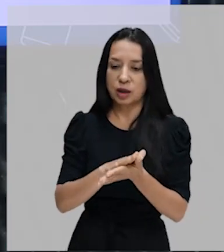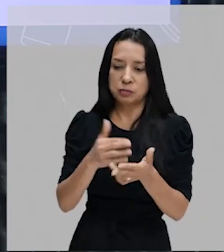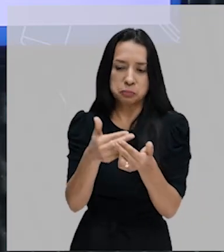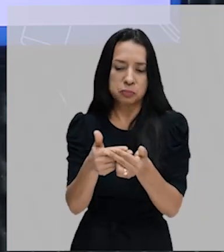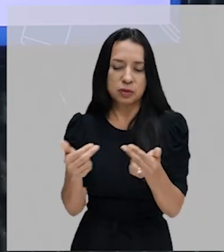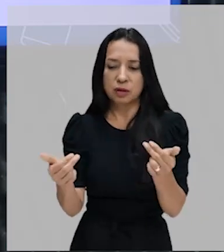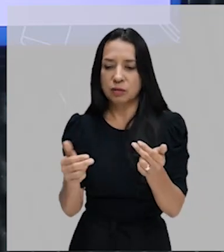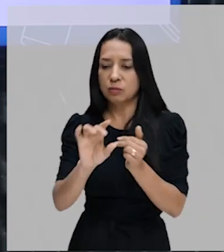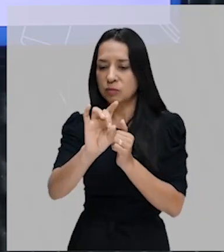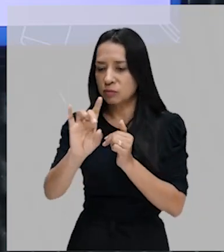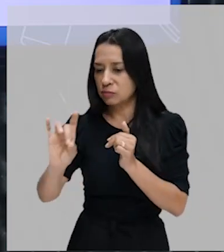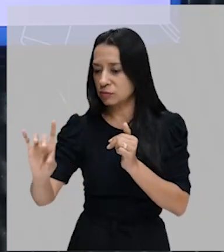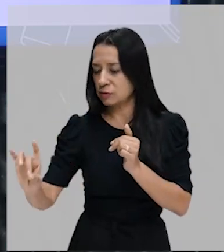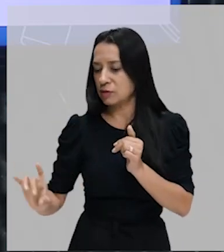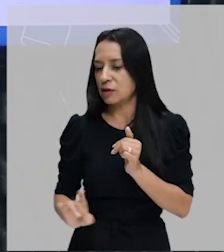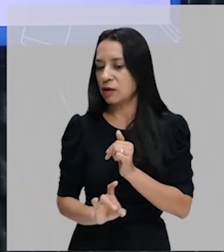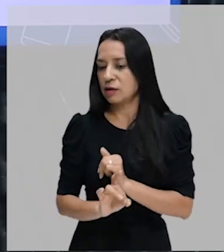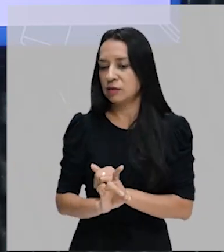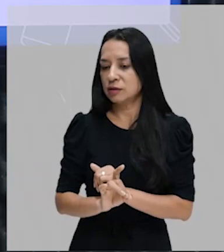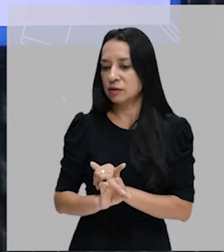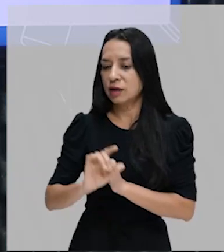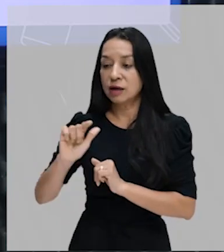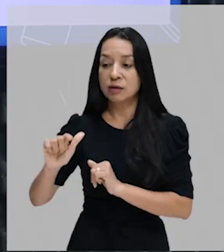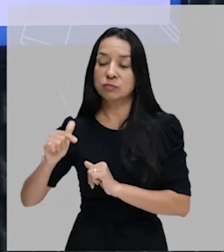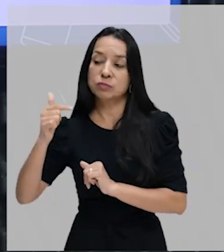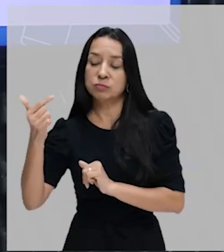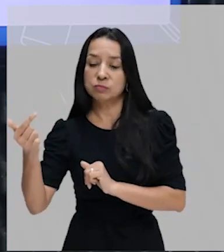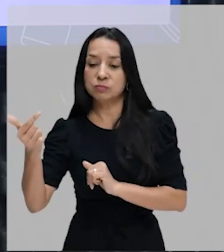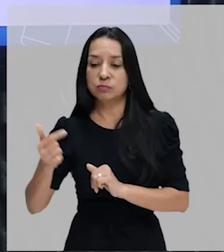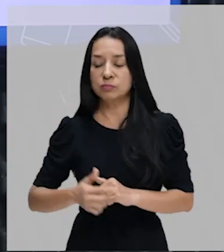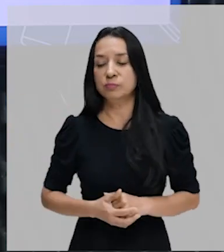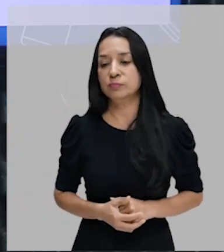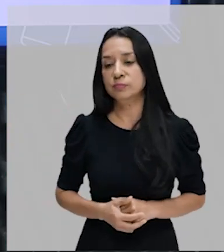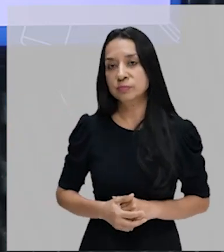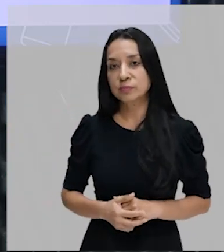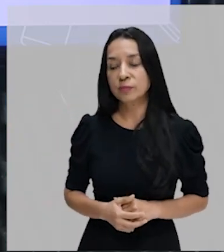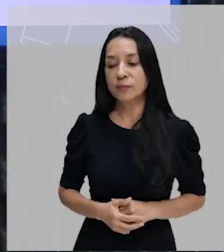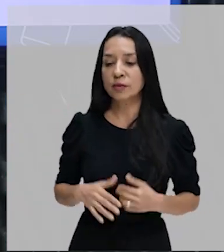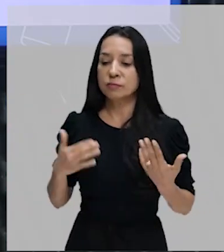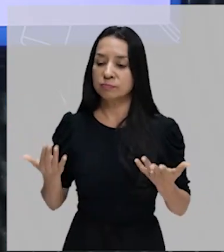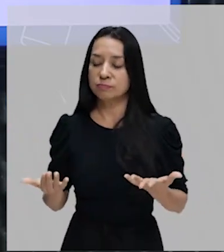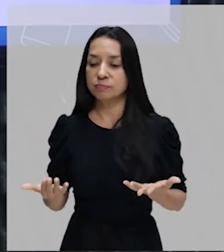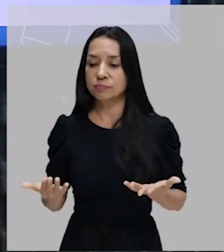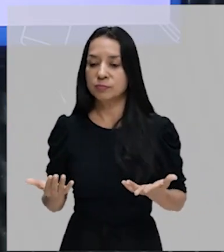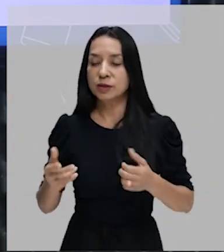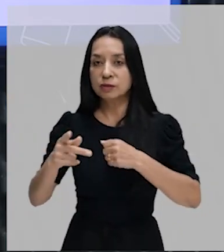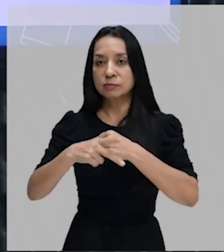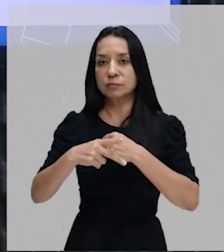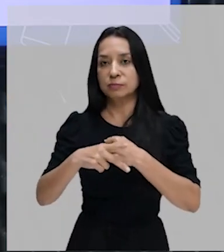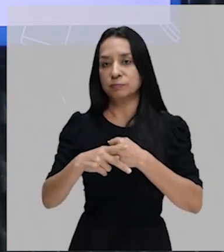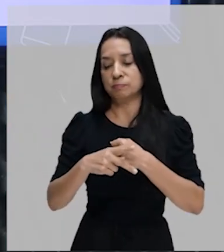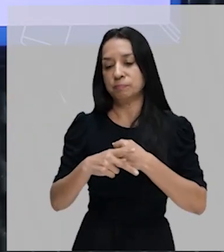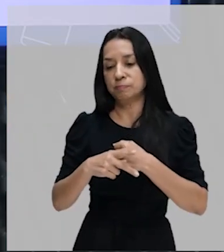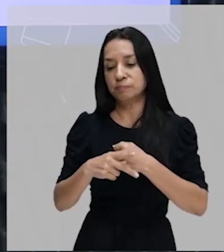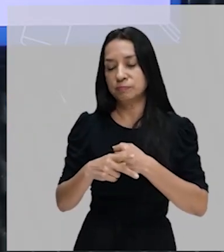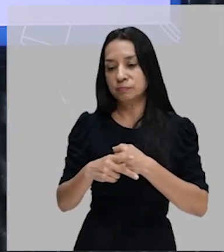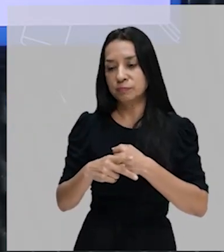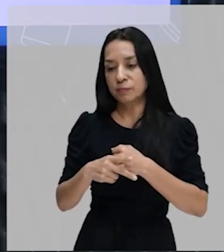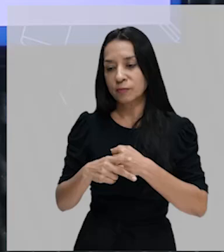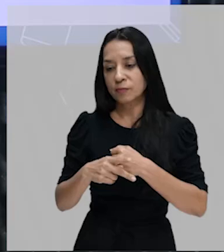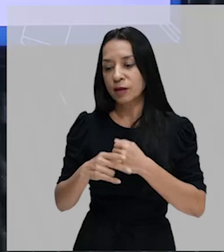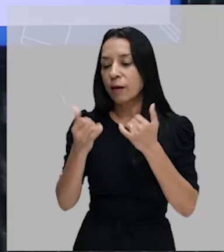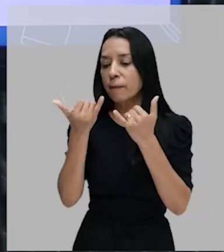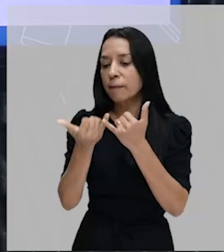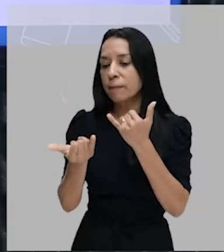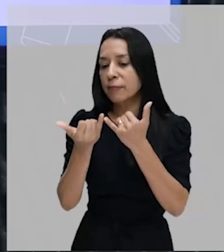algo, cada, e demais, demais, tá? Então, gente, os pronomes, eles